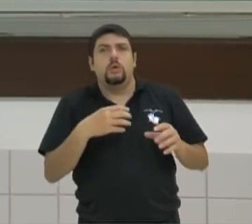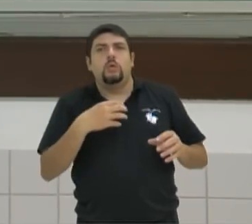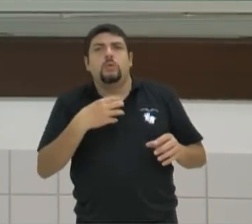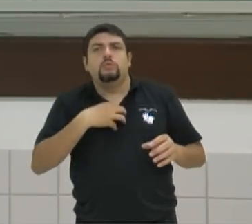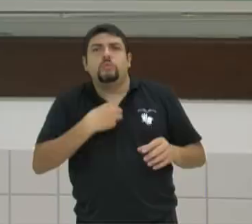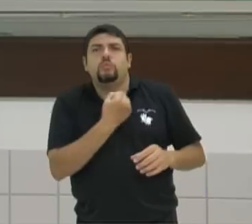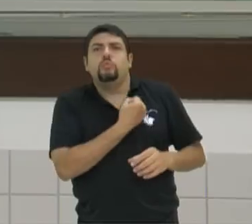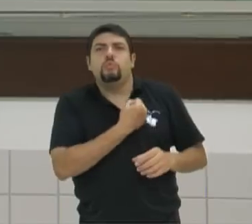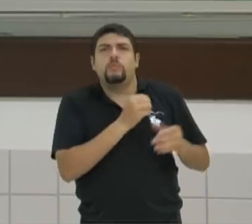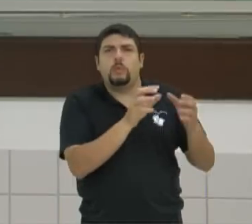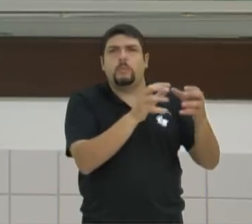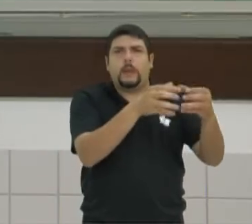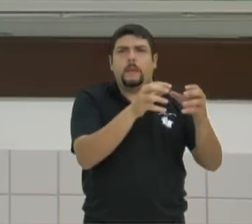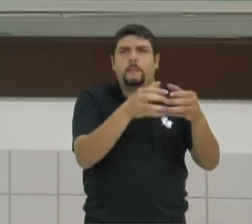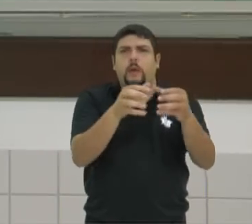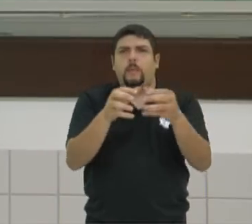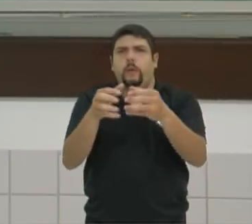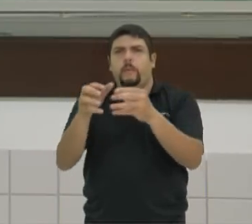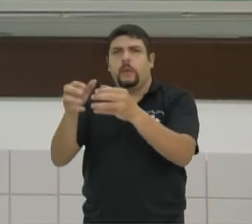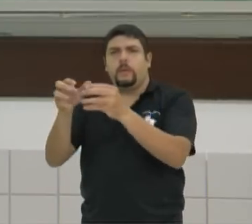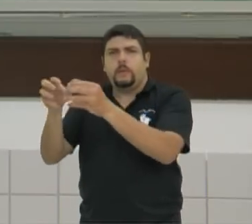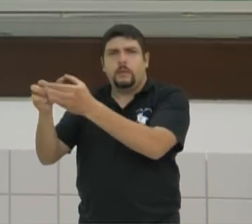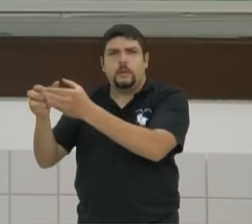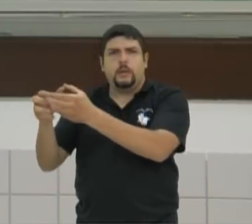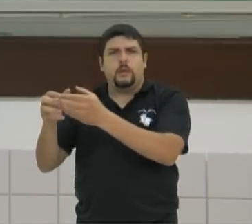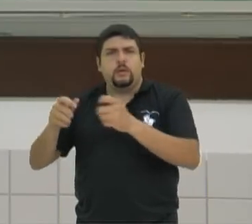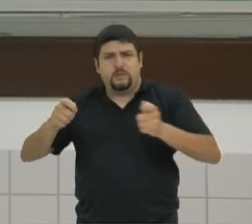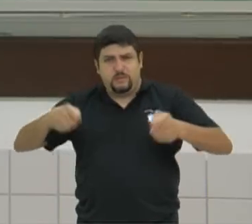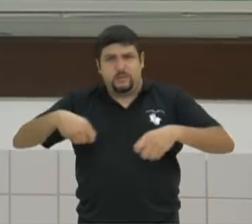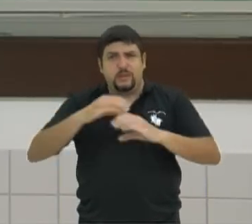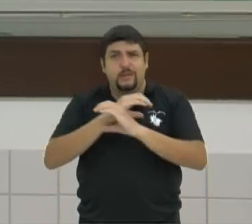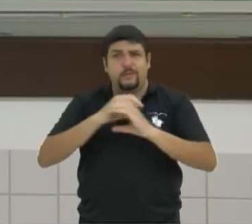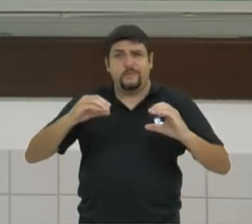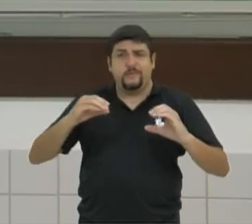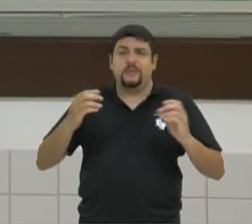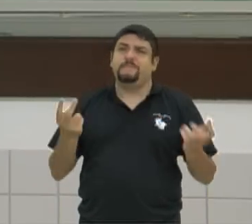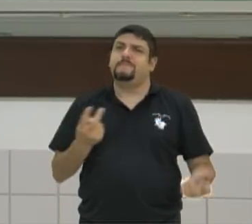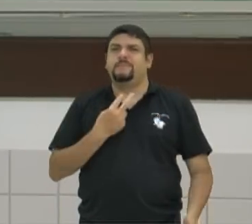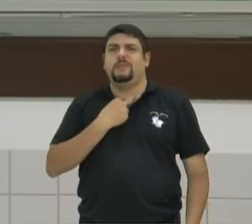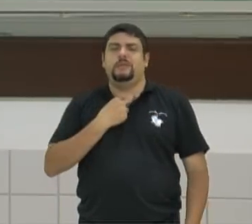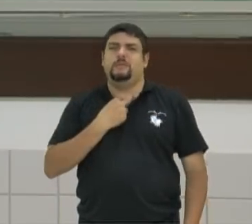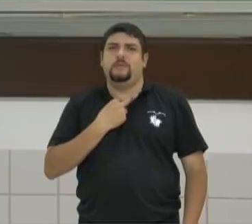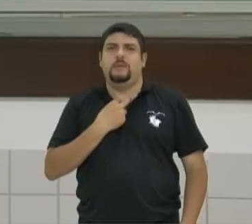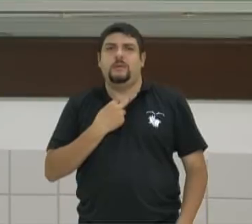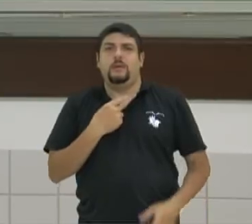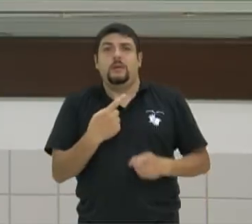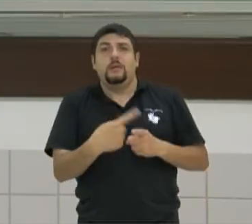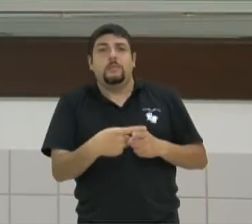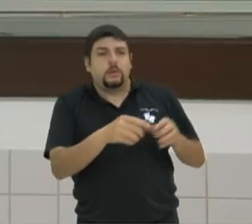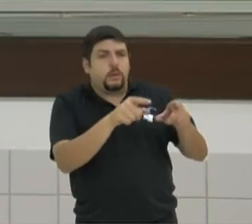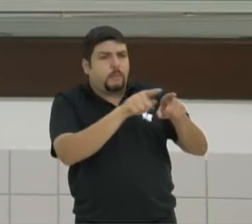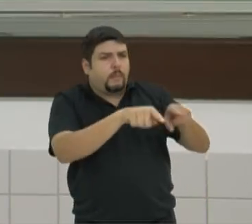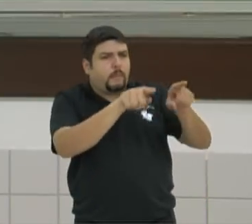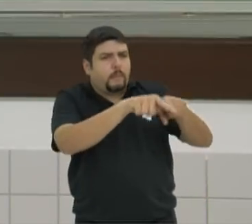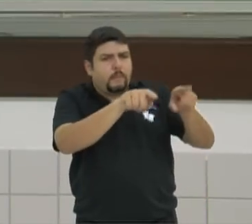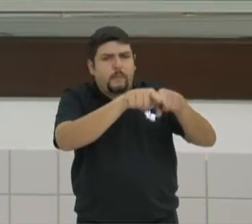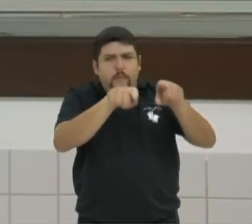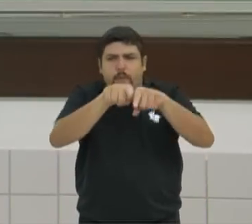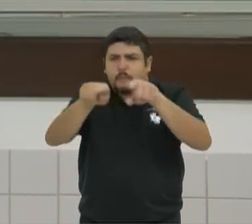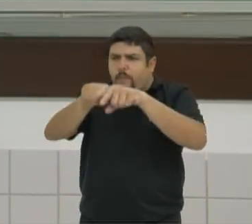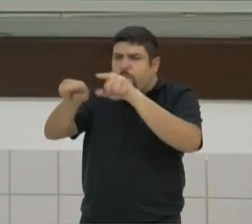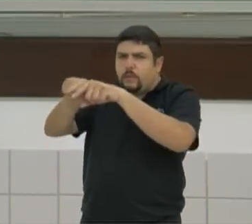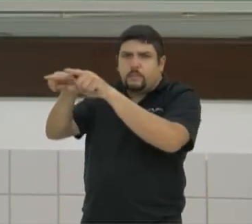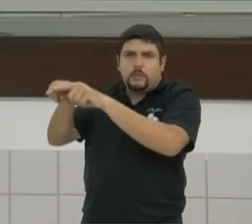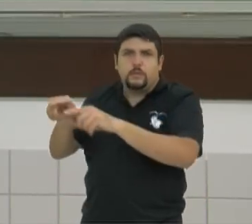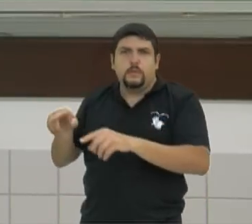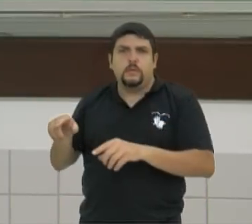moda, essa informação começa a perder a relevância, certo? Não que em todas as pesquisas que eu vou fazer eu tenha que ter uma quantidade restrita de modas, pode